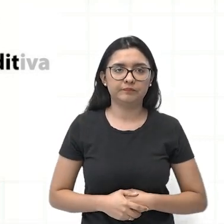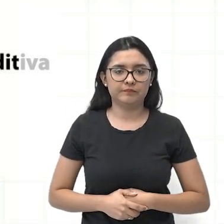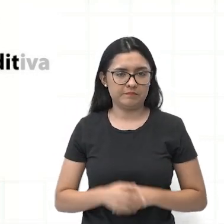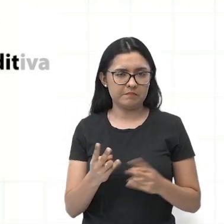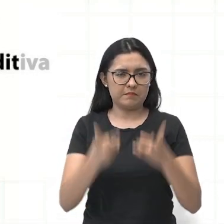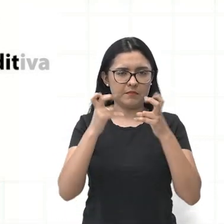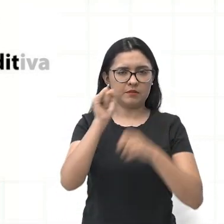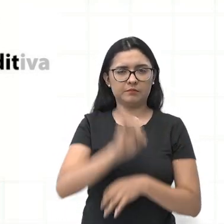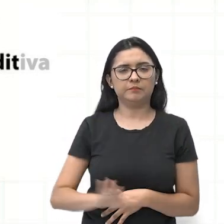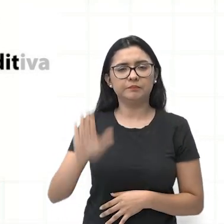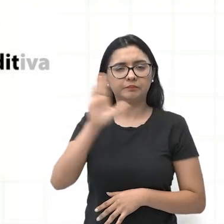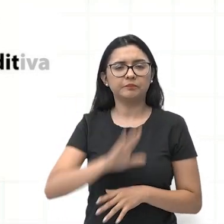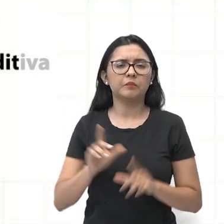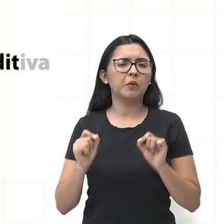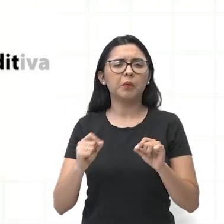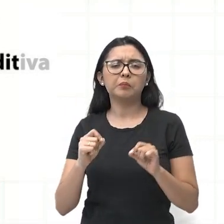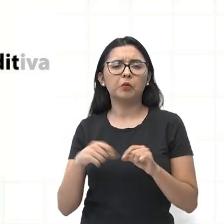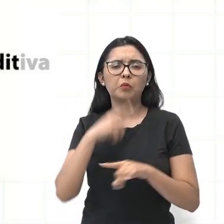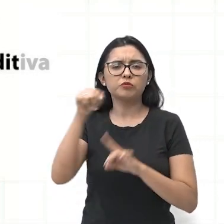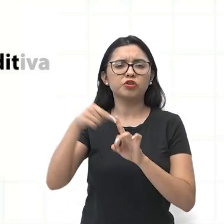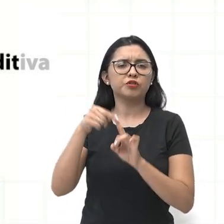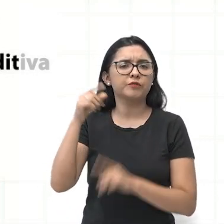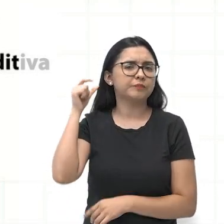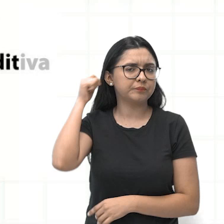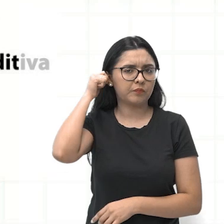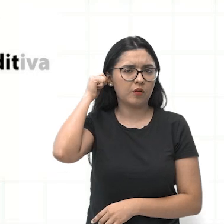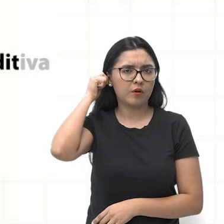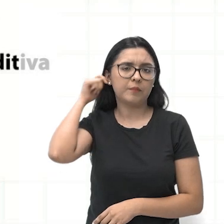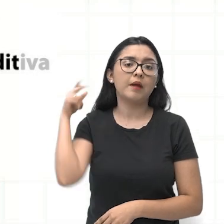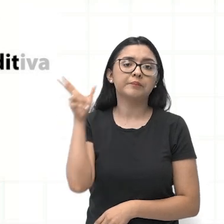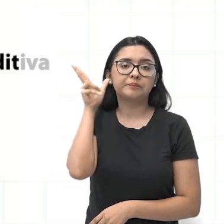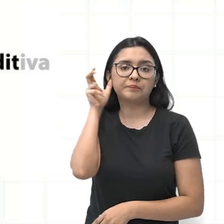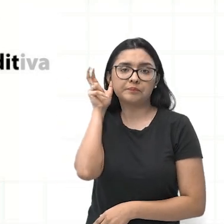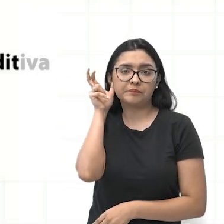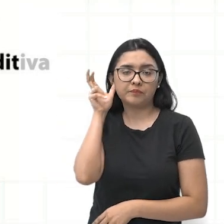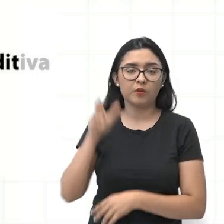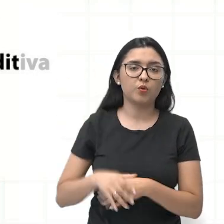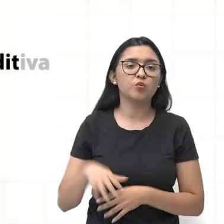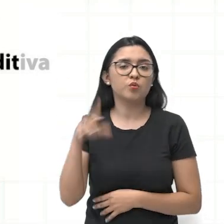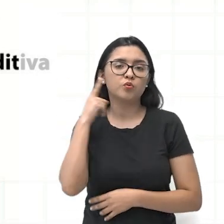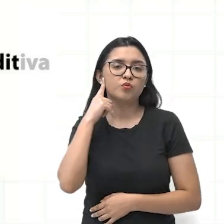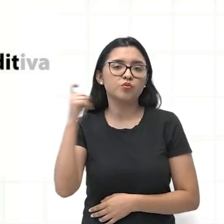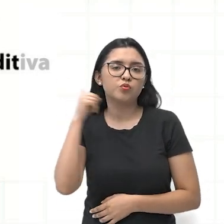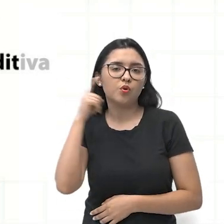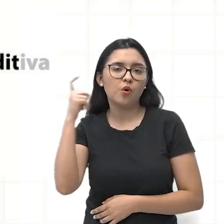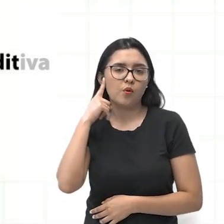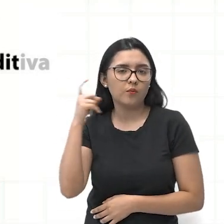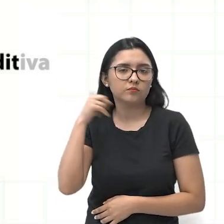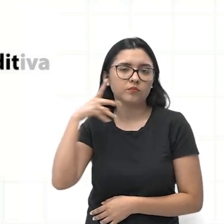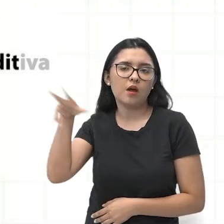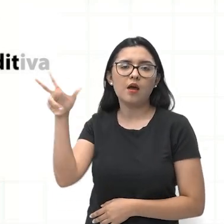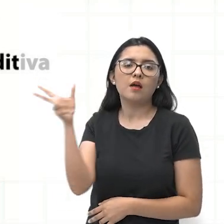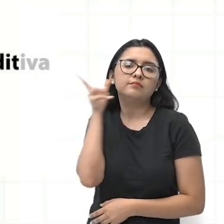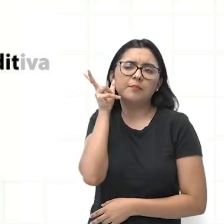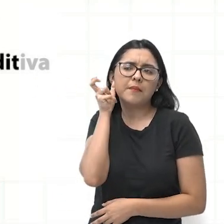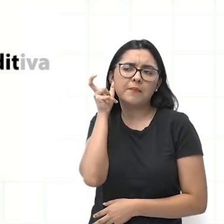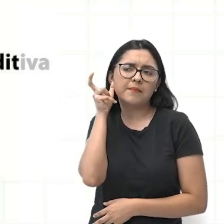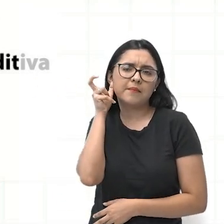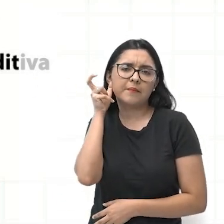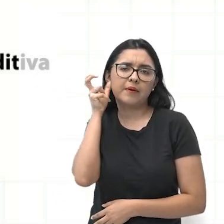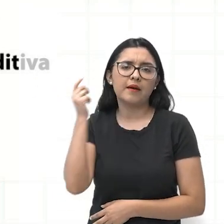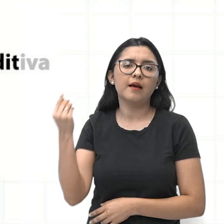a orelha. Para que serve a orelha, professora? Para receber o som e